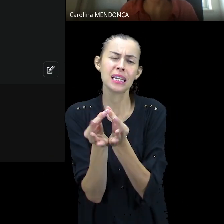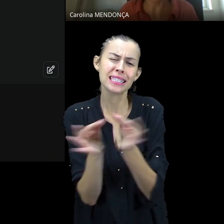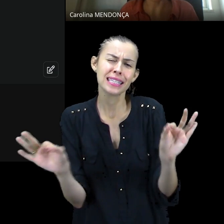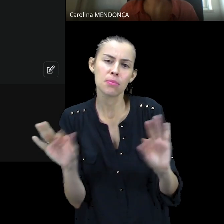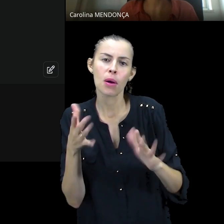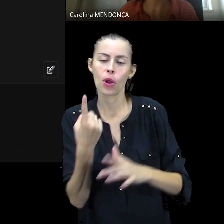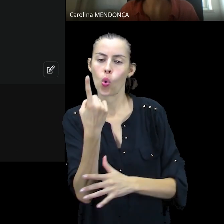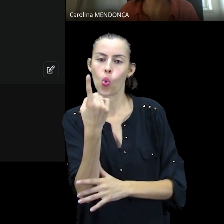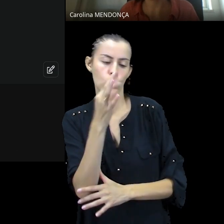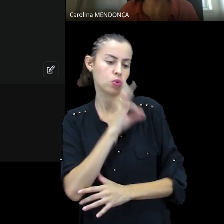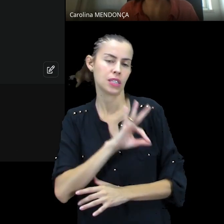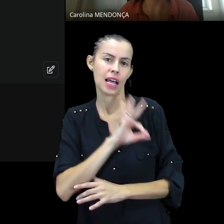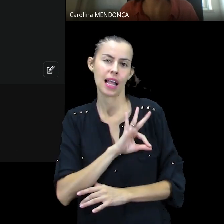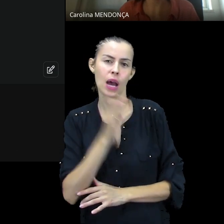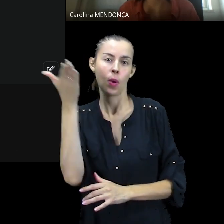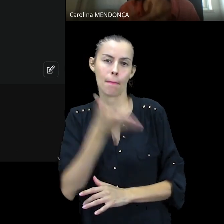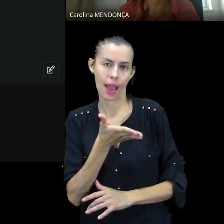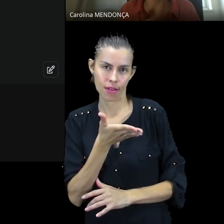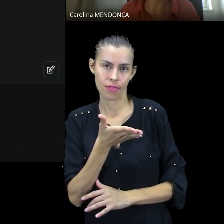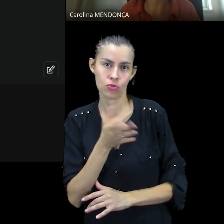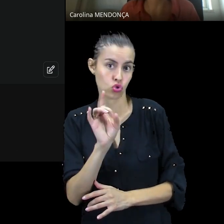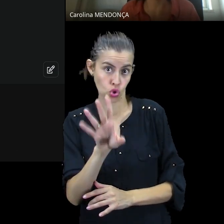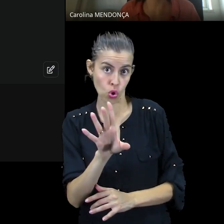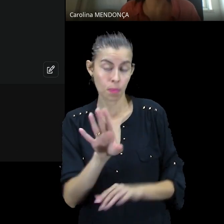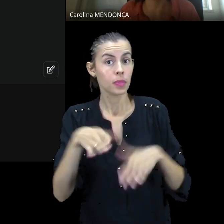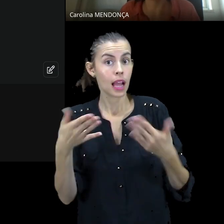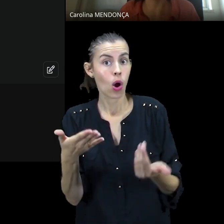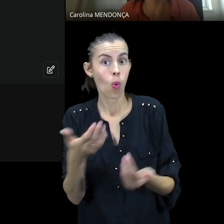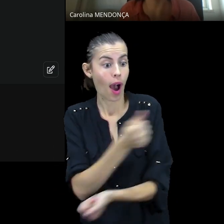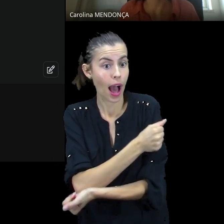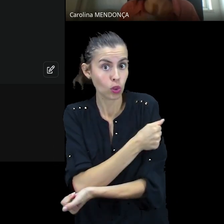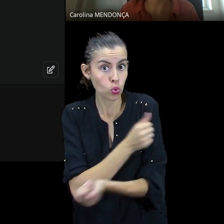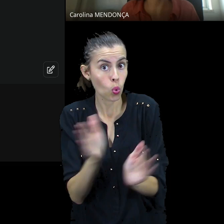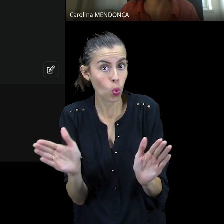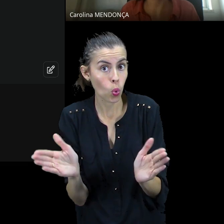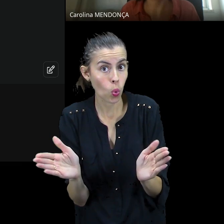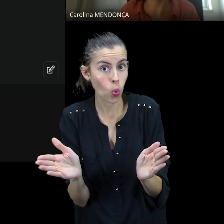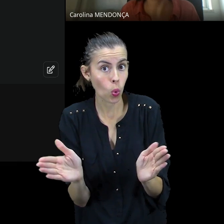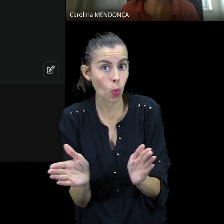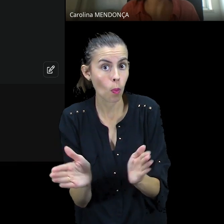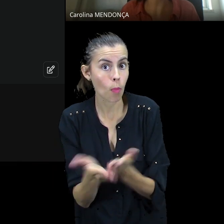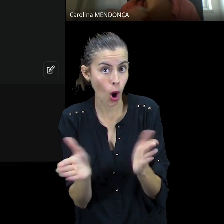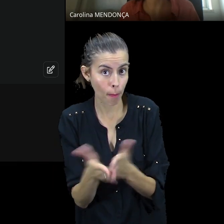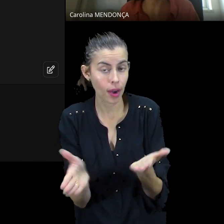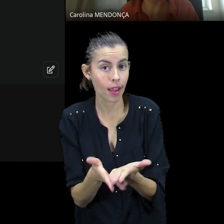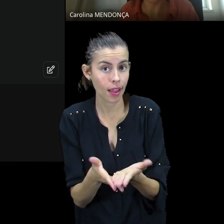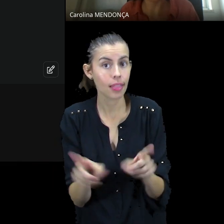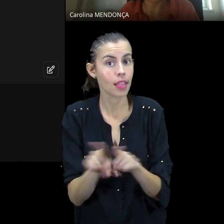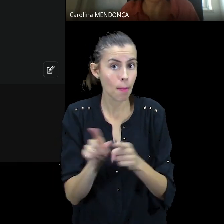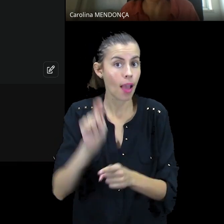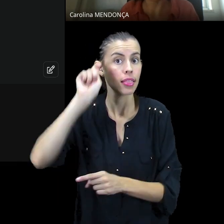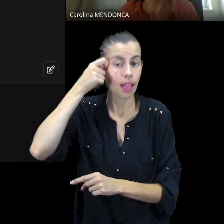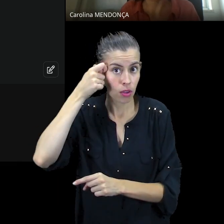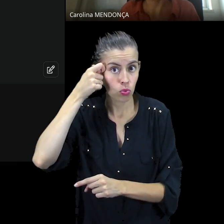sala de aula, dentro dos espaços da universidade, que não estavam se enxergando naquele currículo, na ementa daqueles componentes, na bibliografia